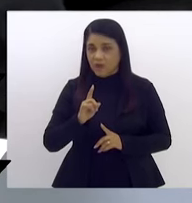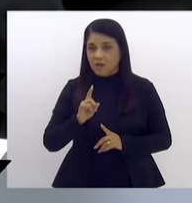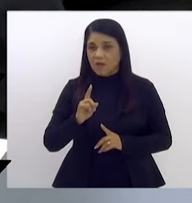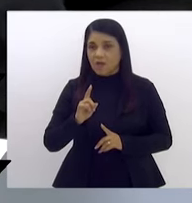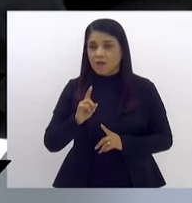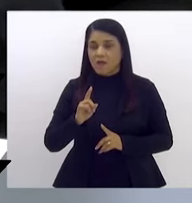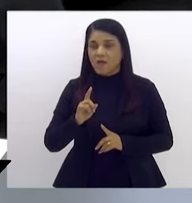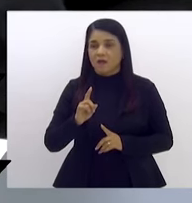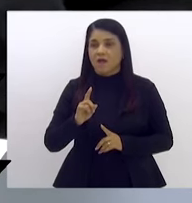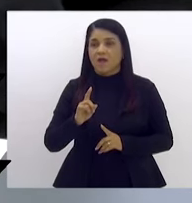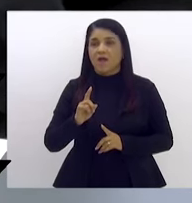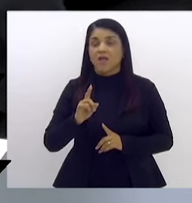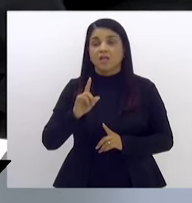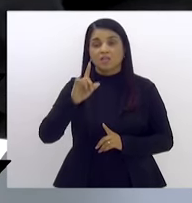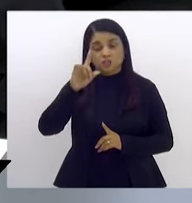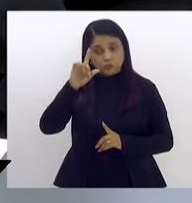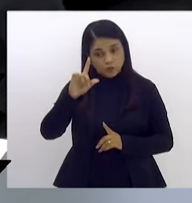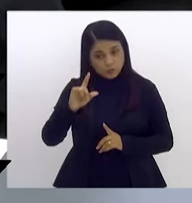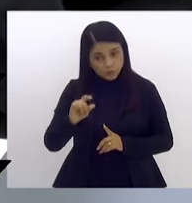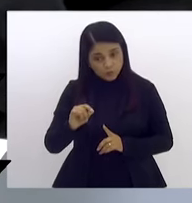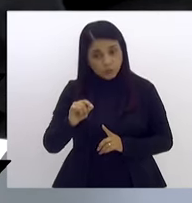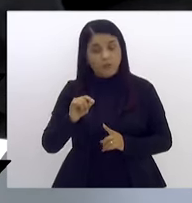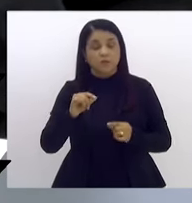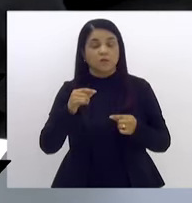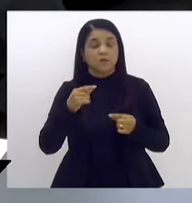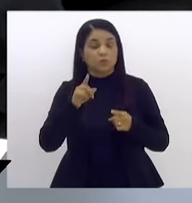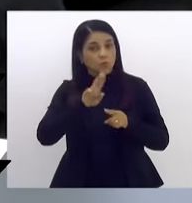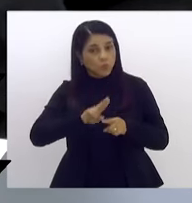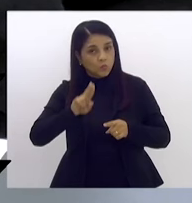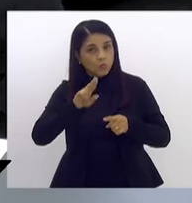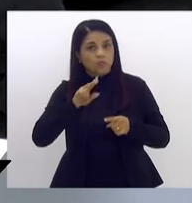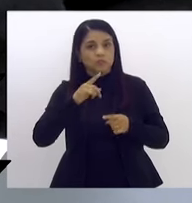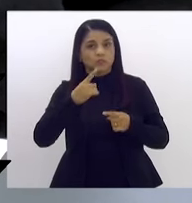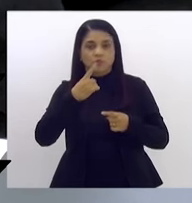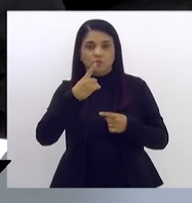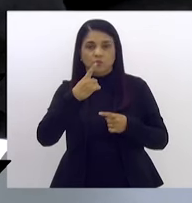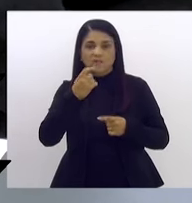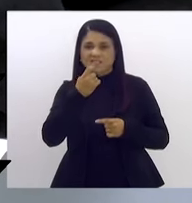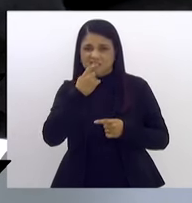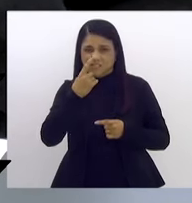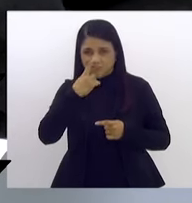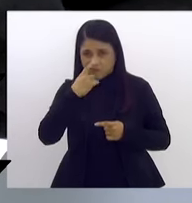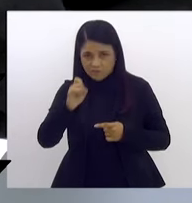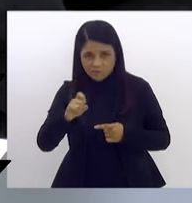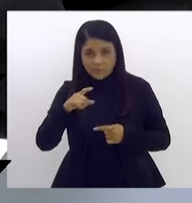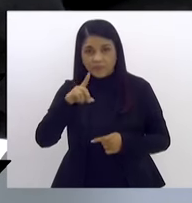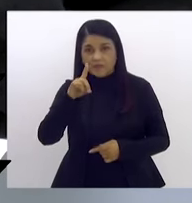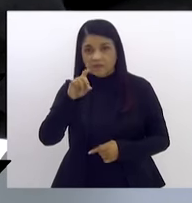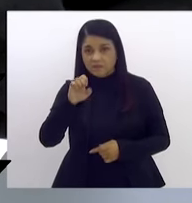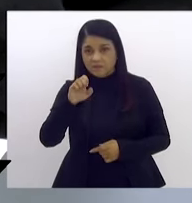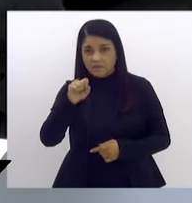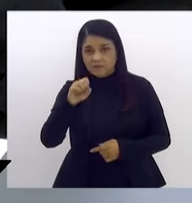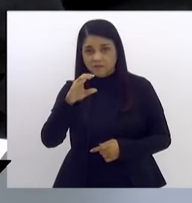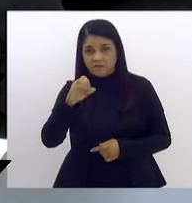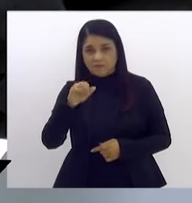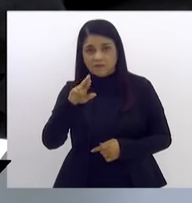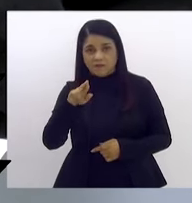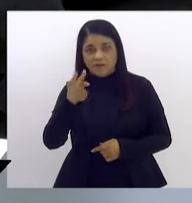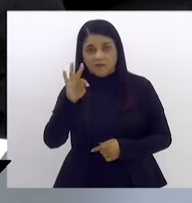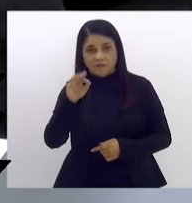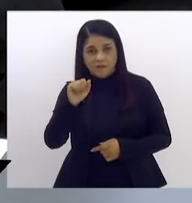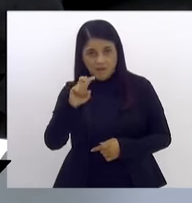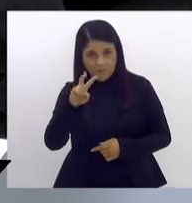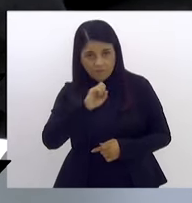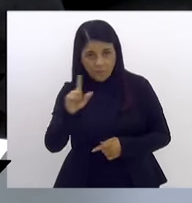único a redução do seu consumo ele acaba orientando determinado tipo de utilização do próprio